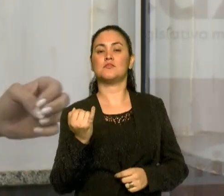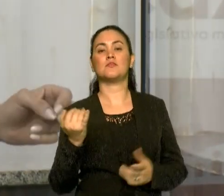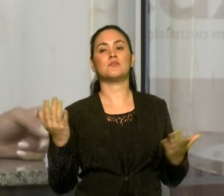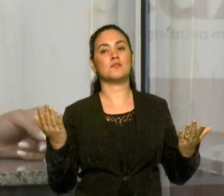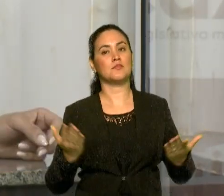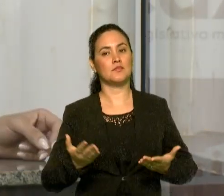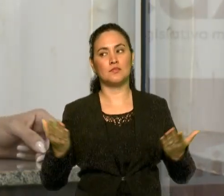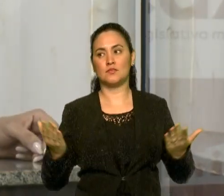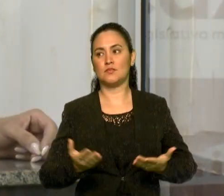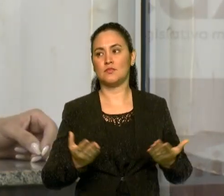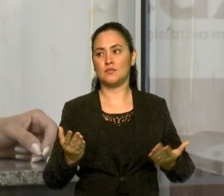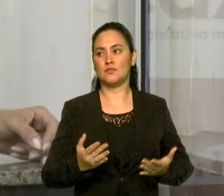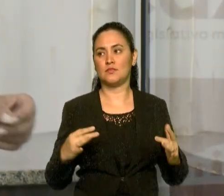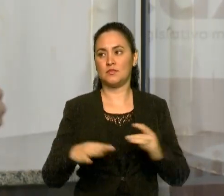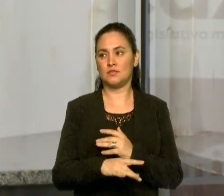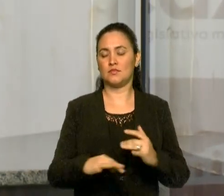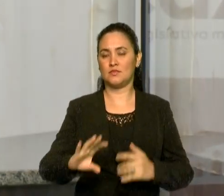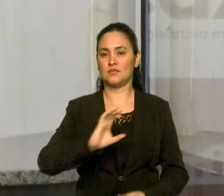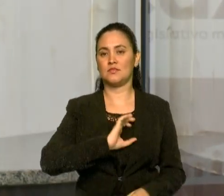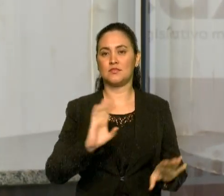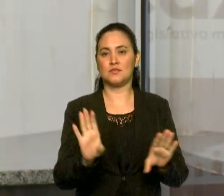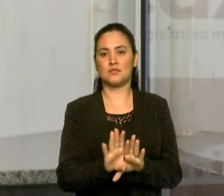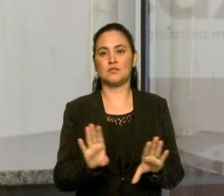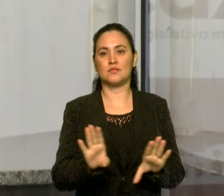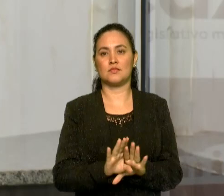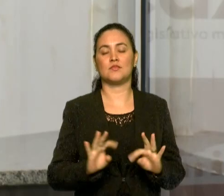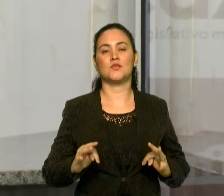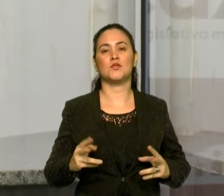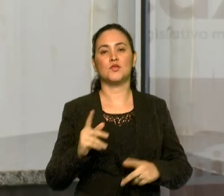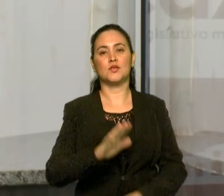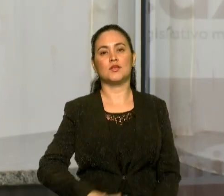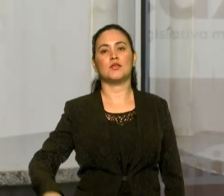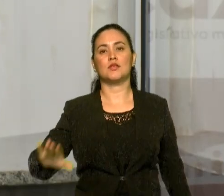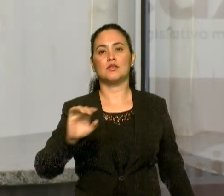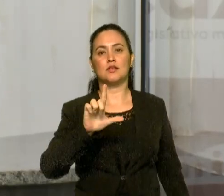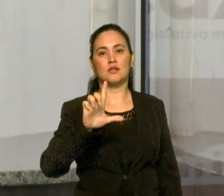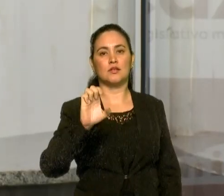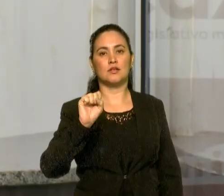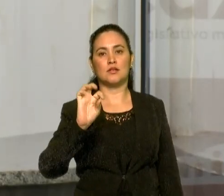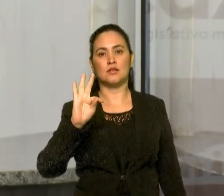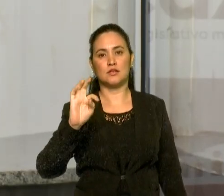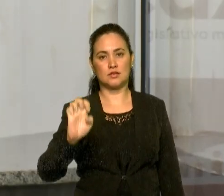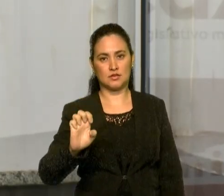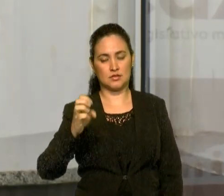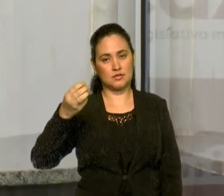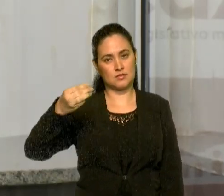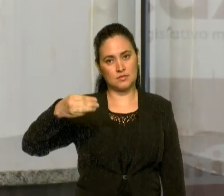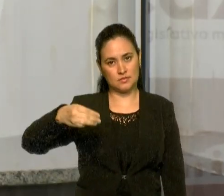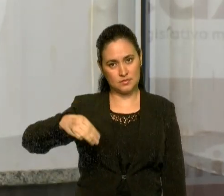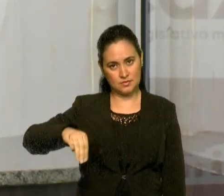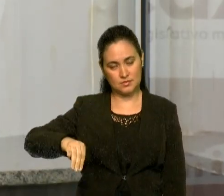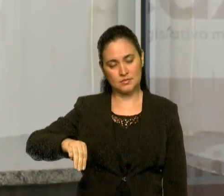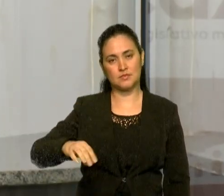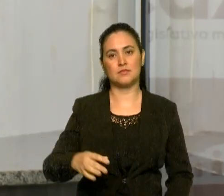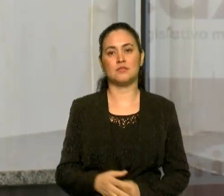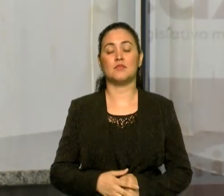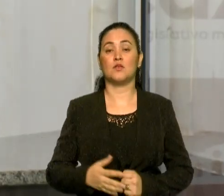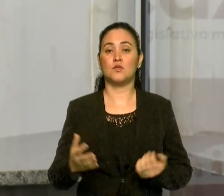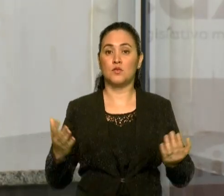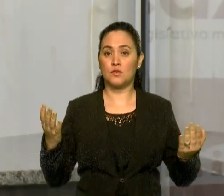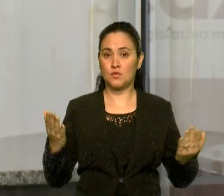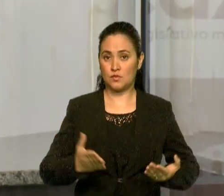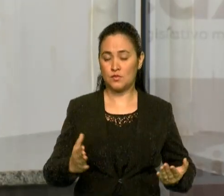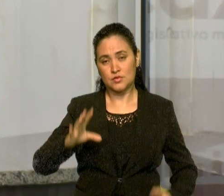não só para a cidade de Caxias, mas para todo o leste do Maranhão. Um momento em que nós estamos trazendo a casa